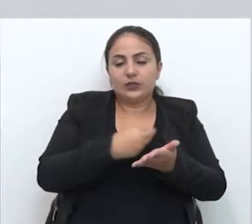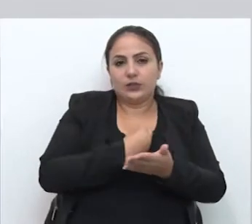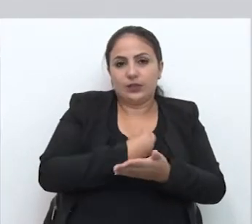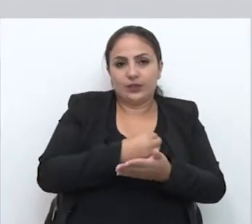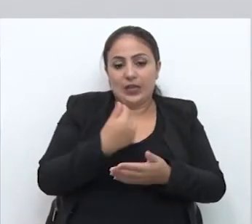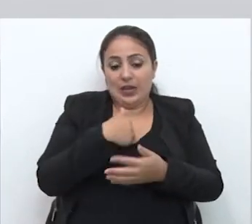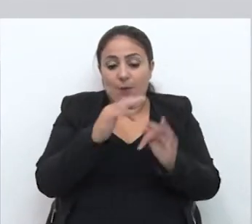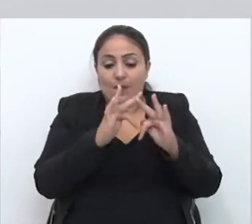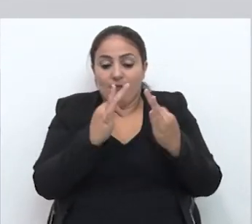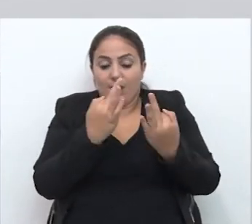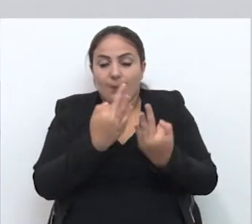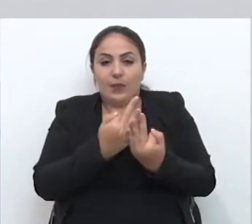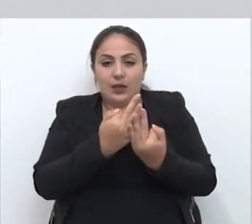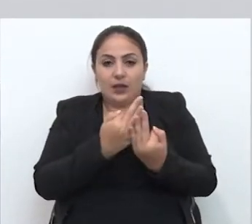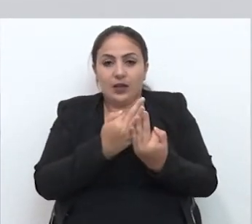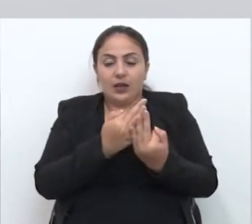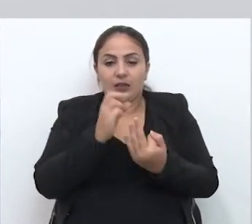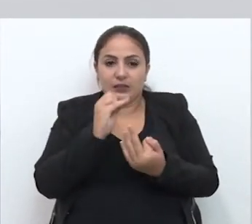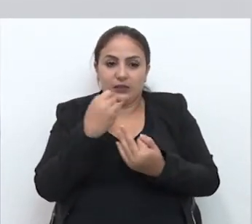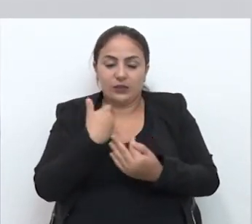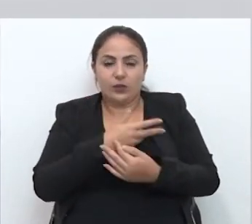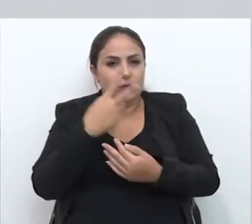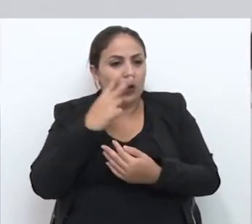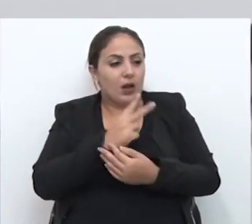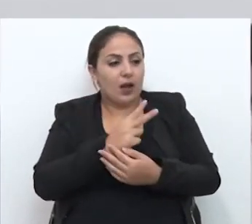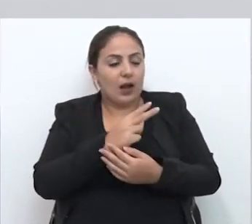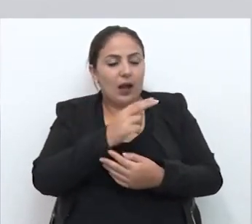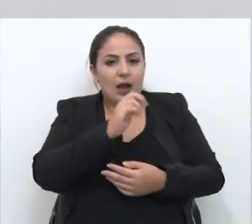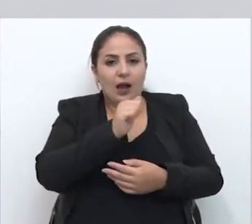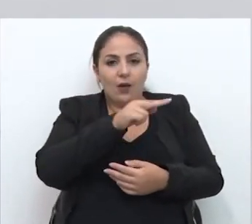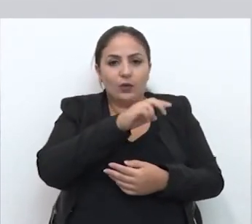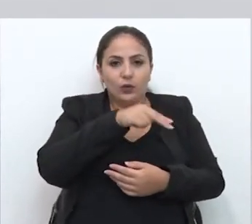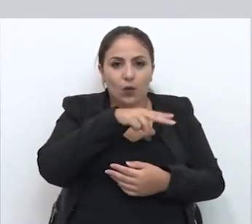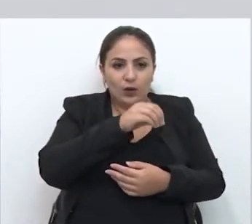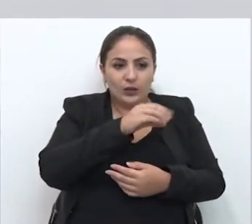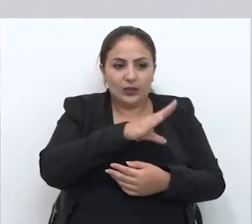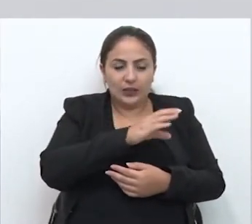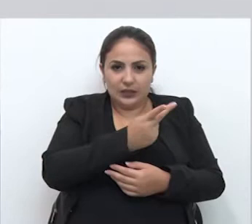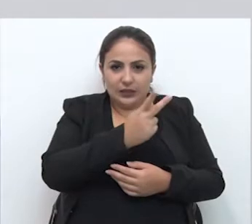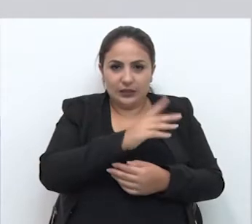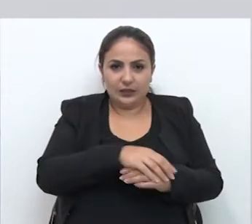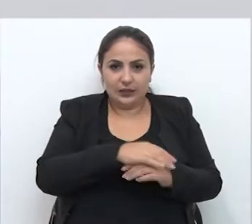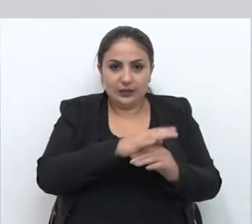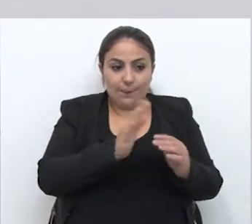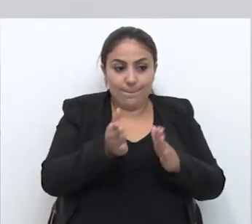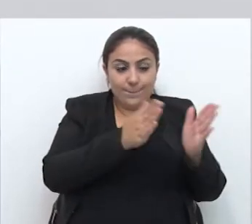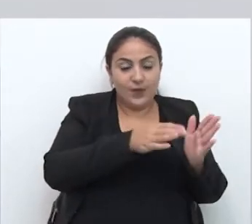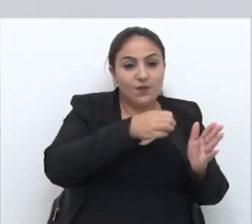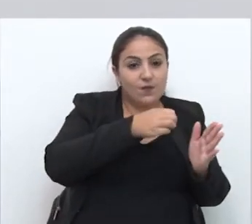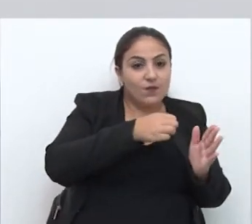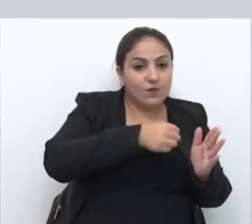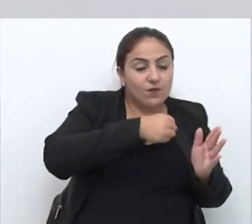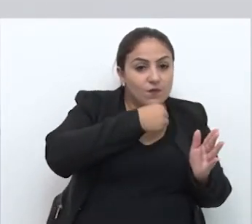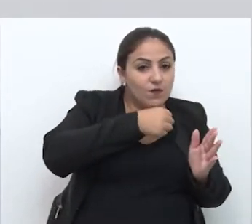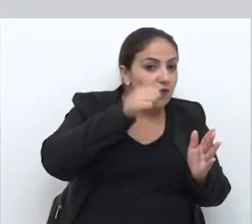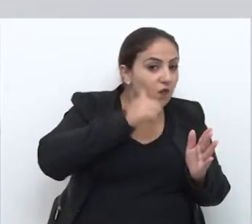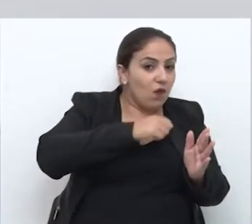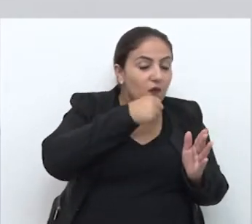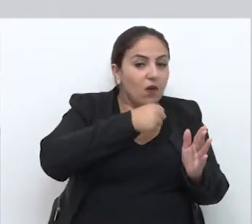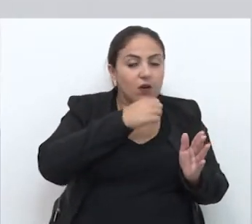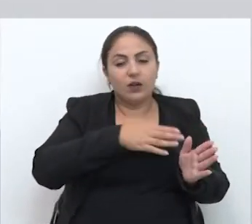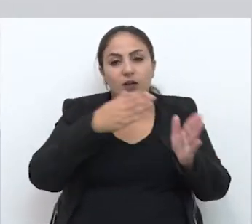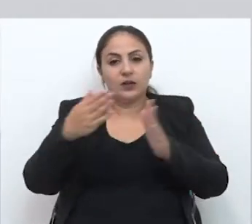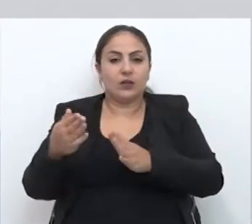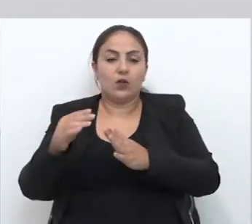tenho a minha família Alnock, por parte da minha avó, e Roso, por parte do meu avô, um vínculo